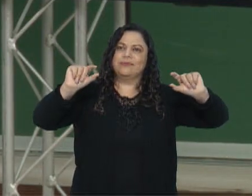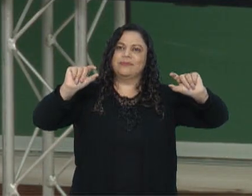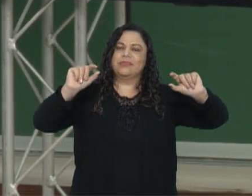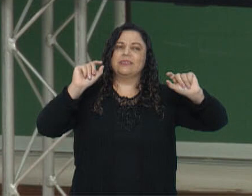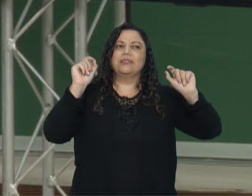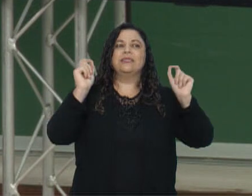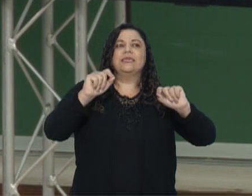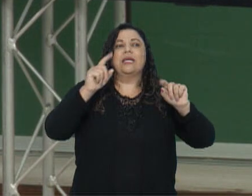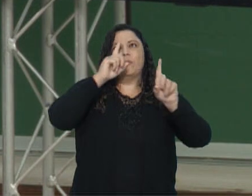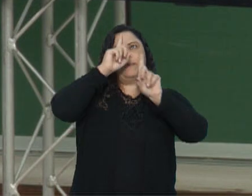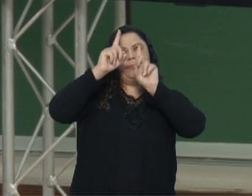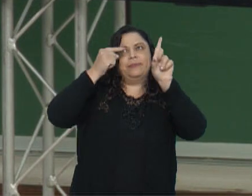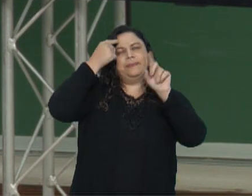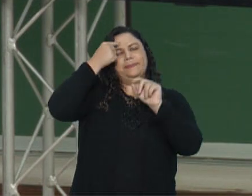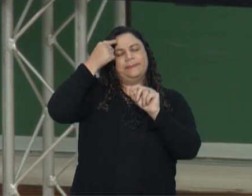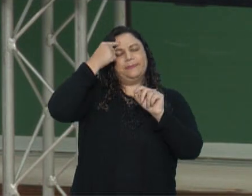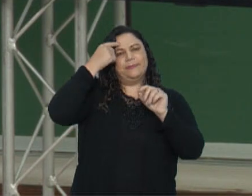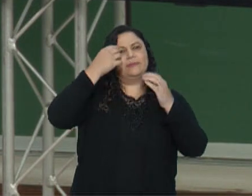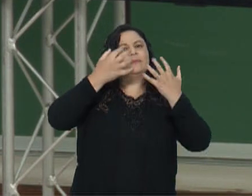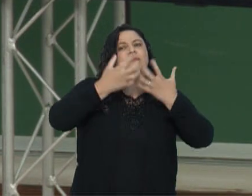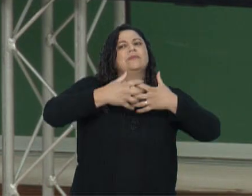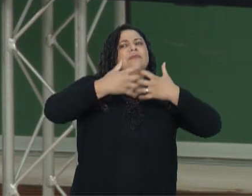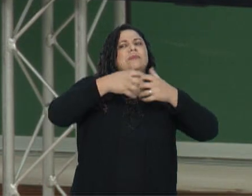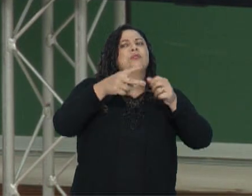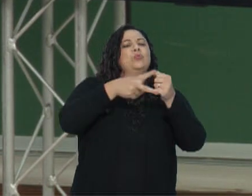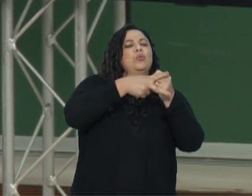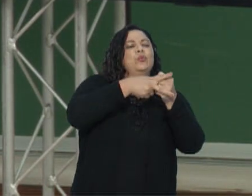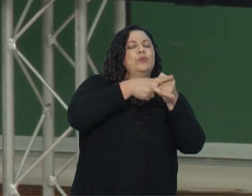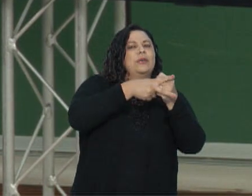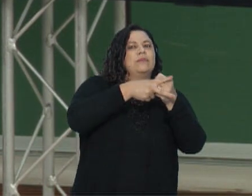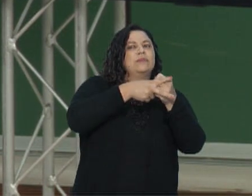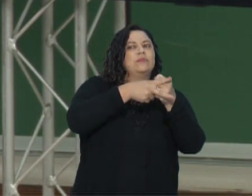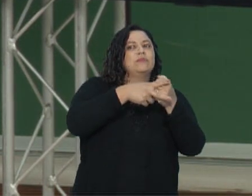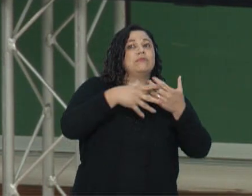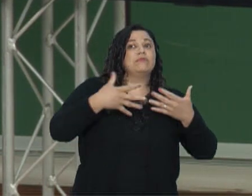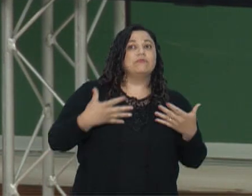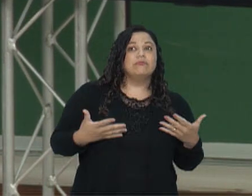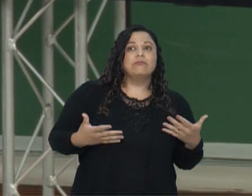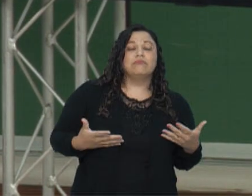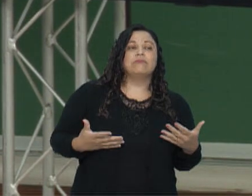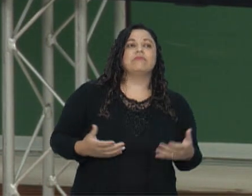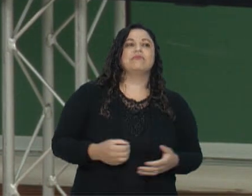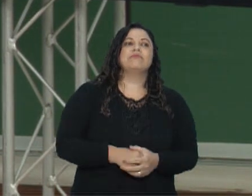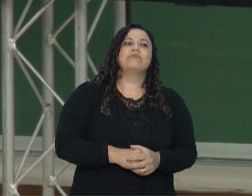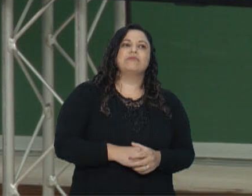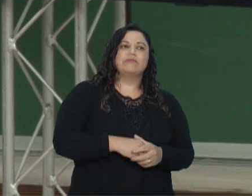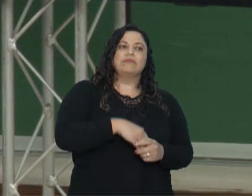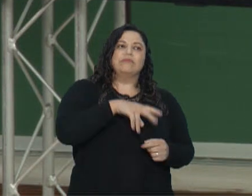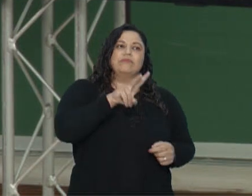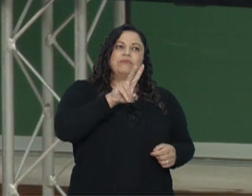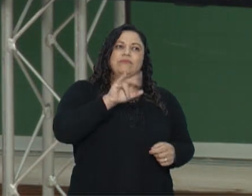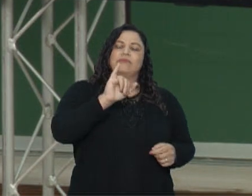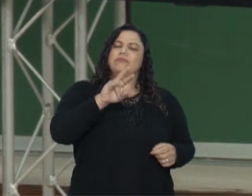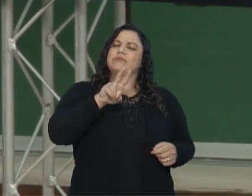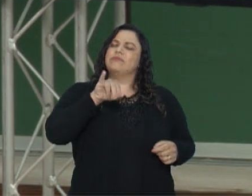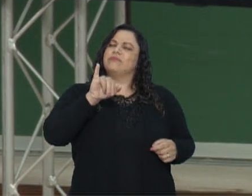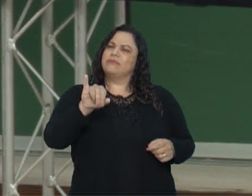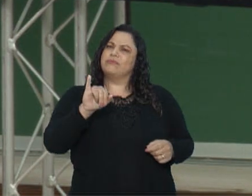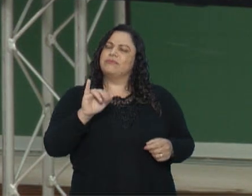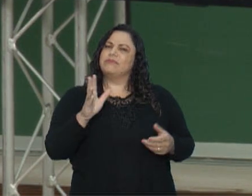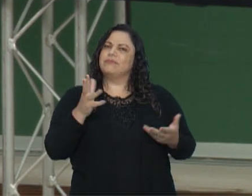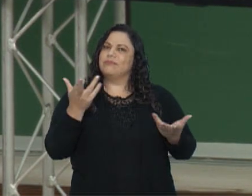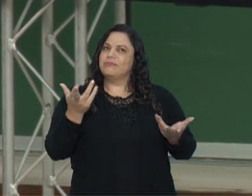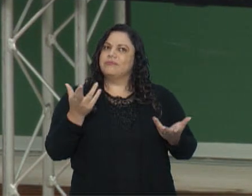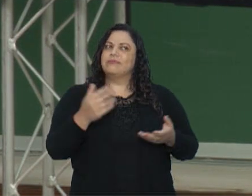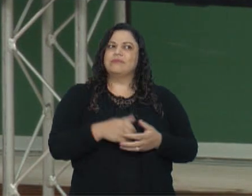terem uma ideia de como fazer a conjugação do verbo. Então o yo é o pronome para conjugar o verbo vivir, certo? Por exemplo,